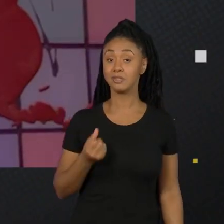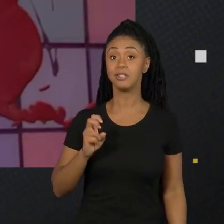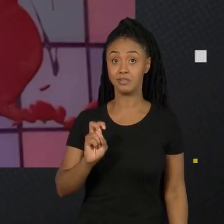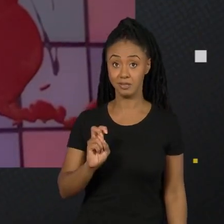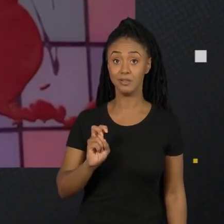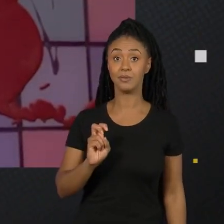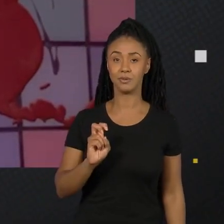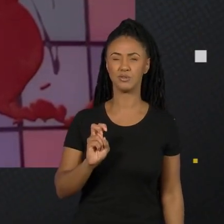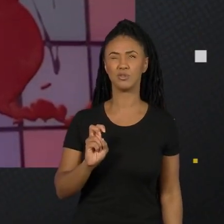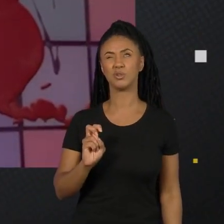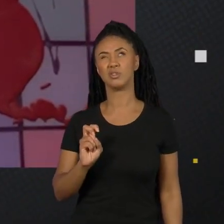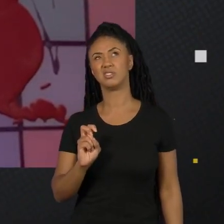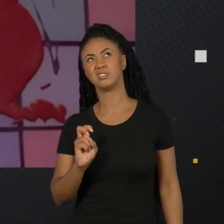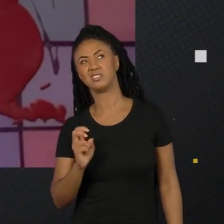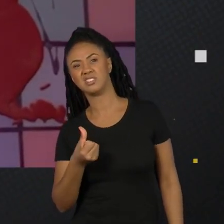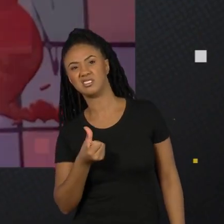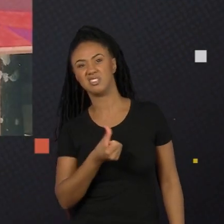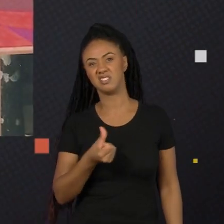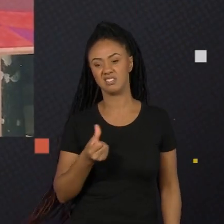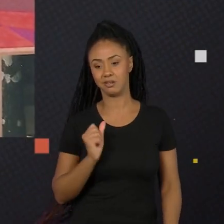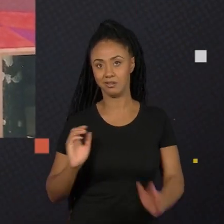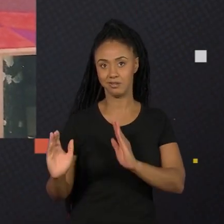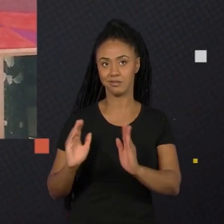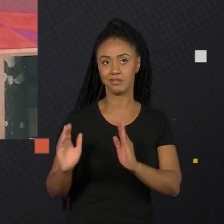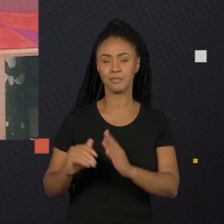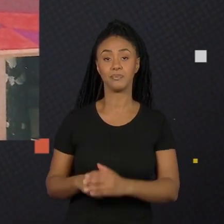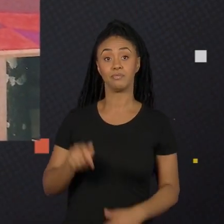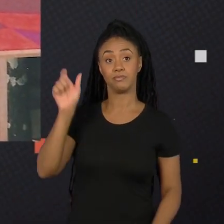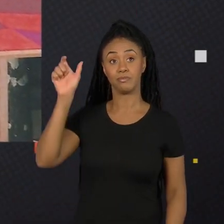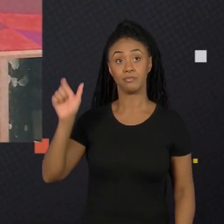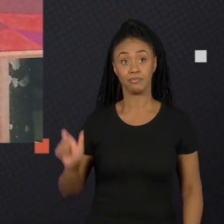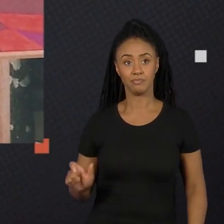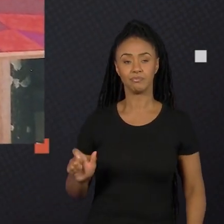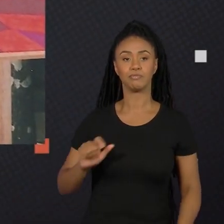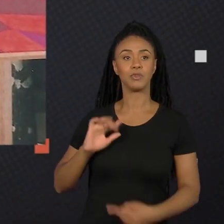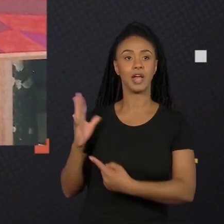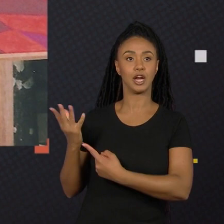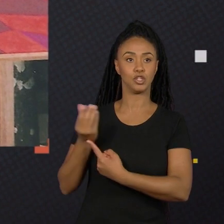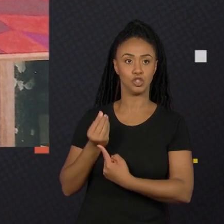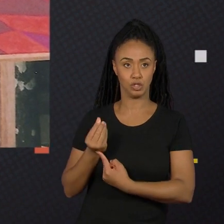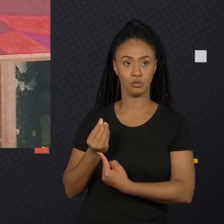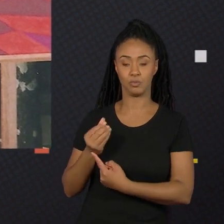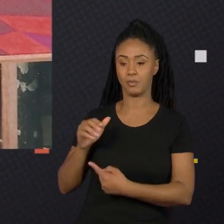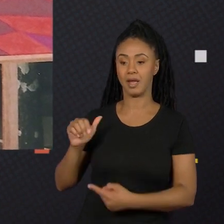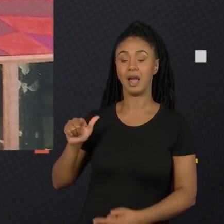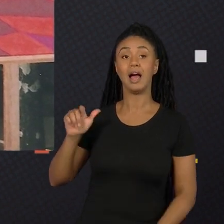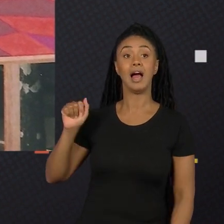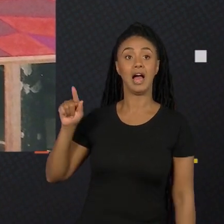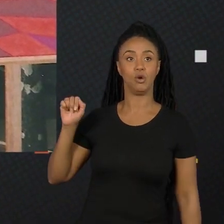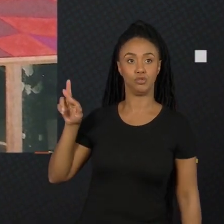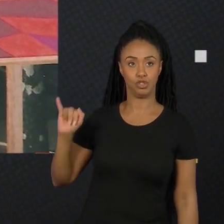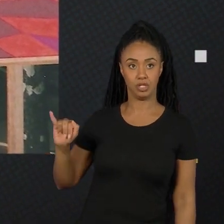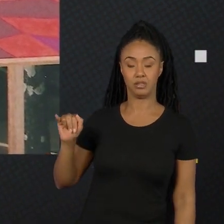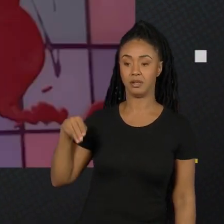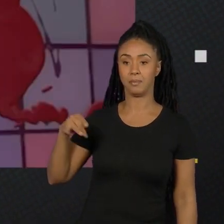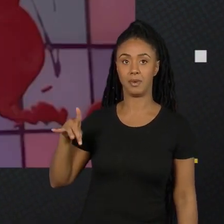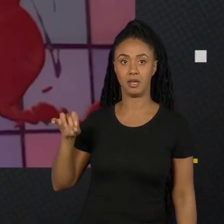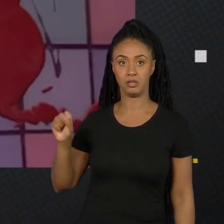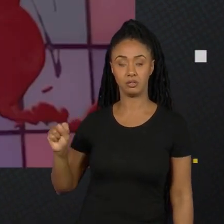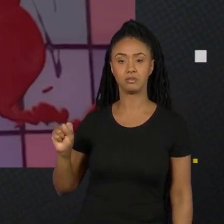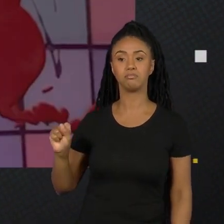1965, 66, um artista plástico, Aldir Mendes de Souza, me procurou para